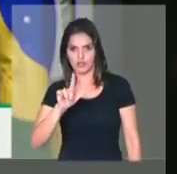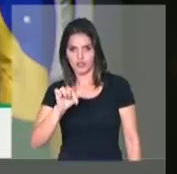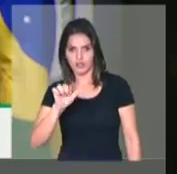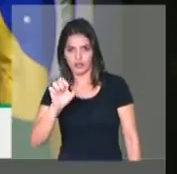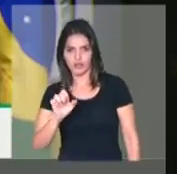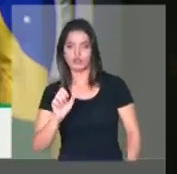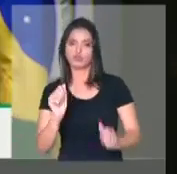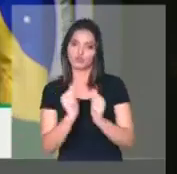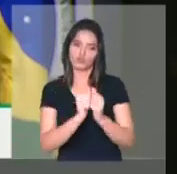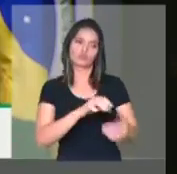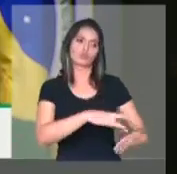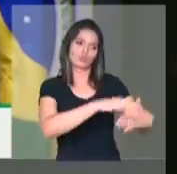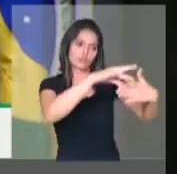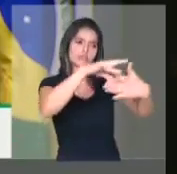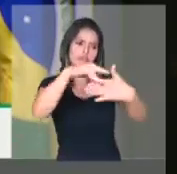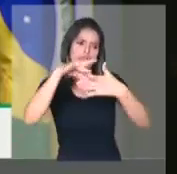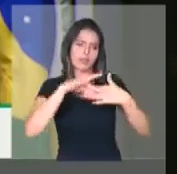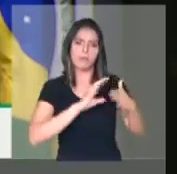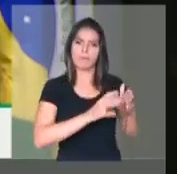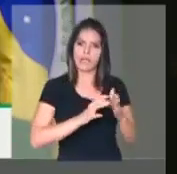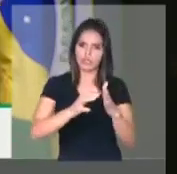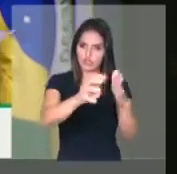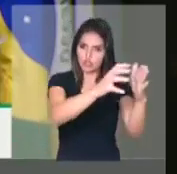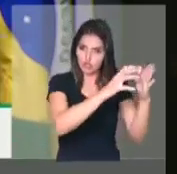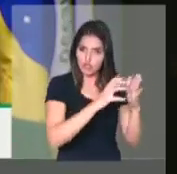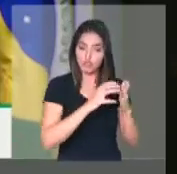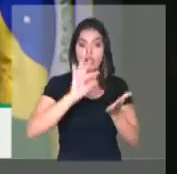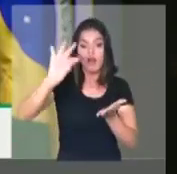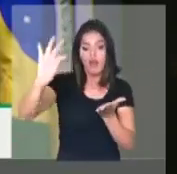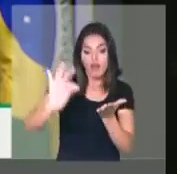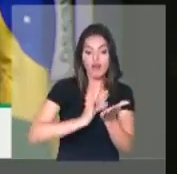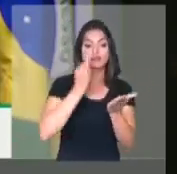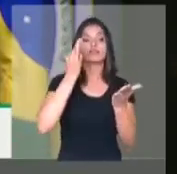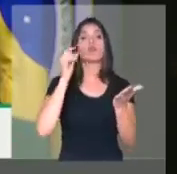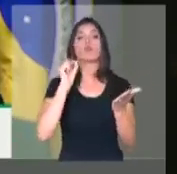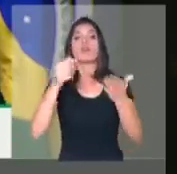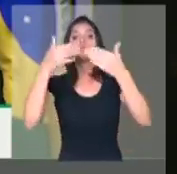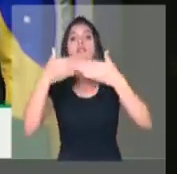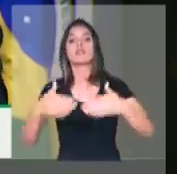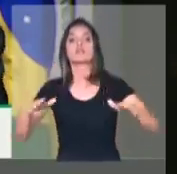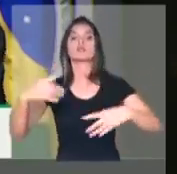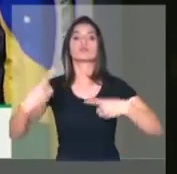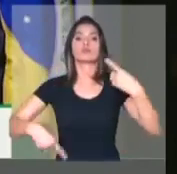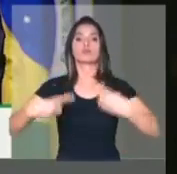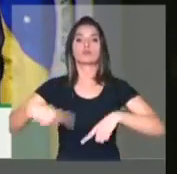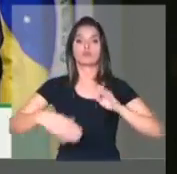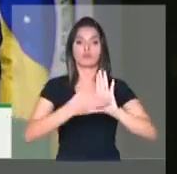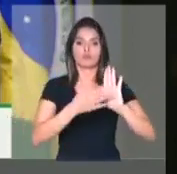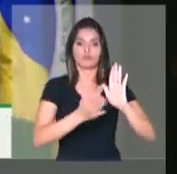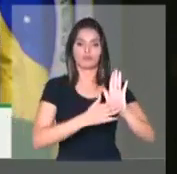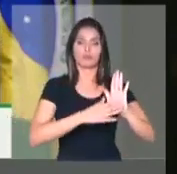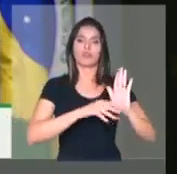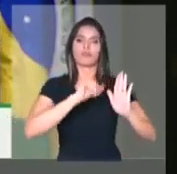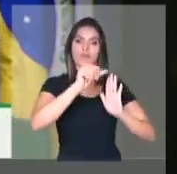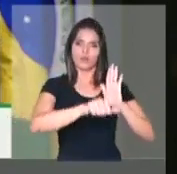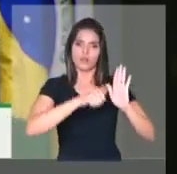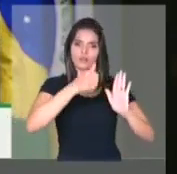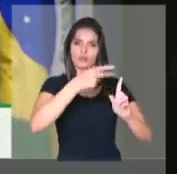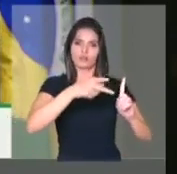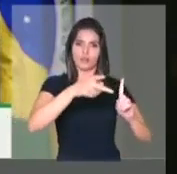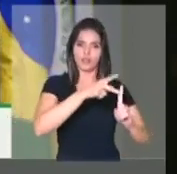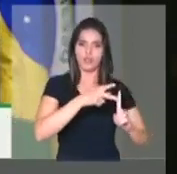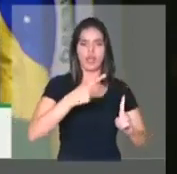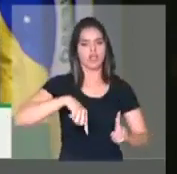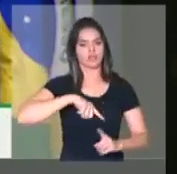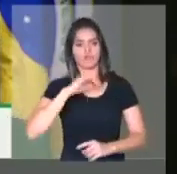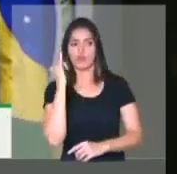outras lideranças partidárias, já no início das discussões da reforma da Previdência, que